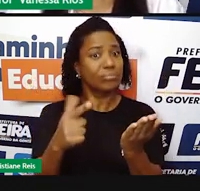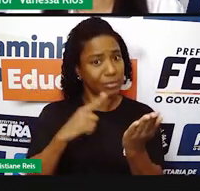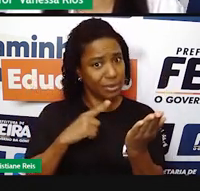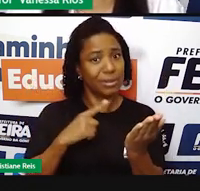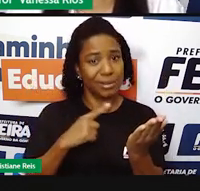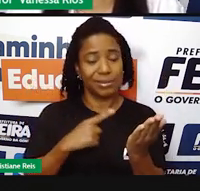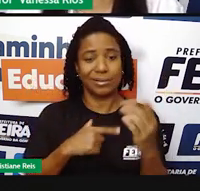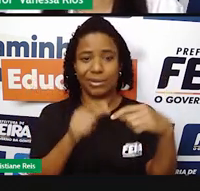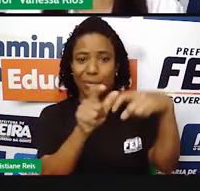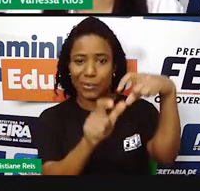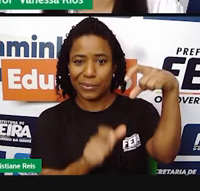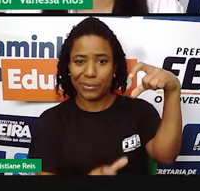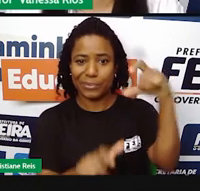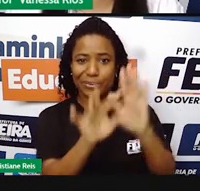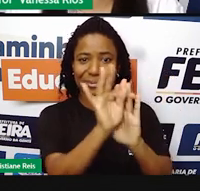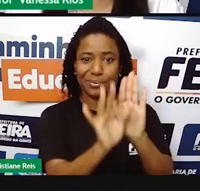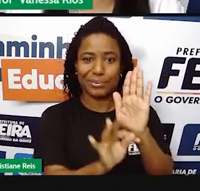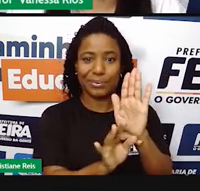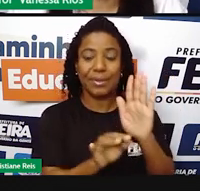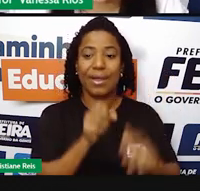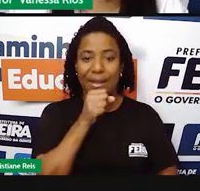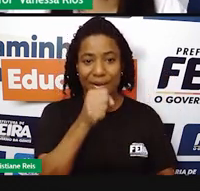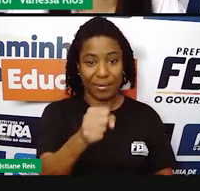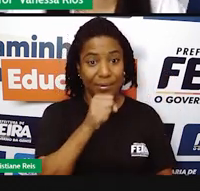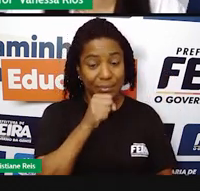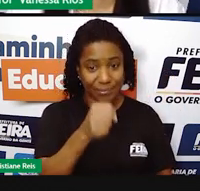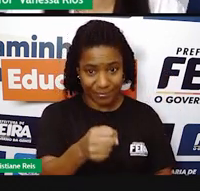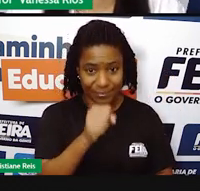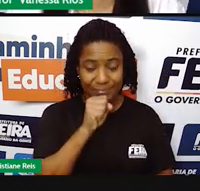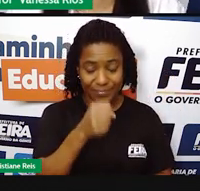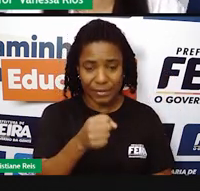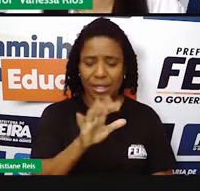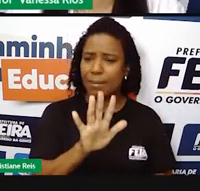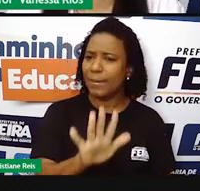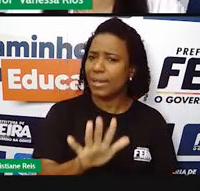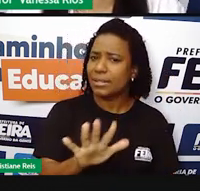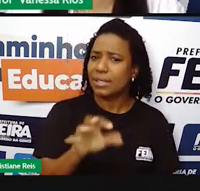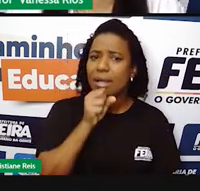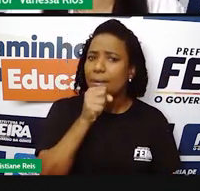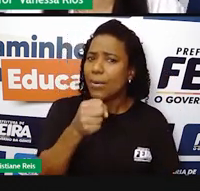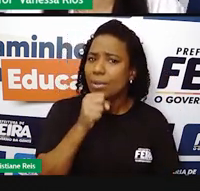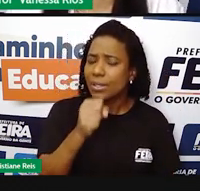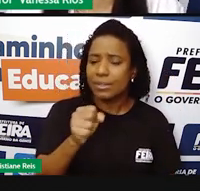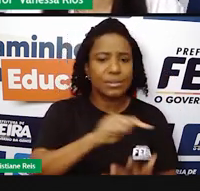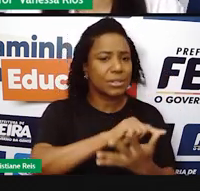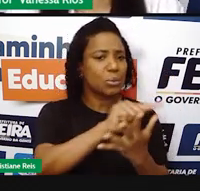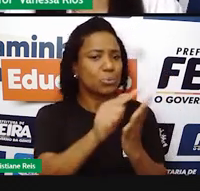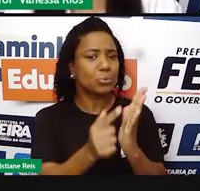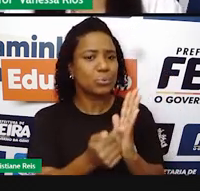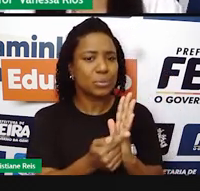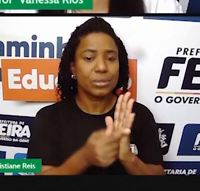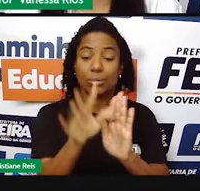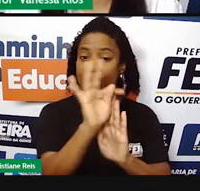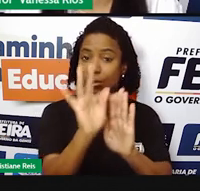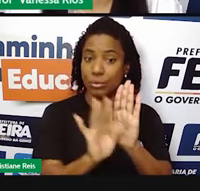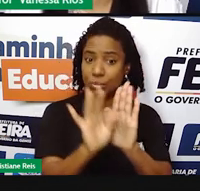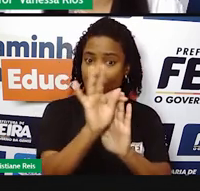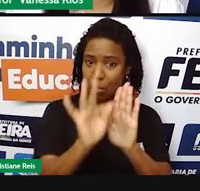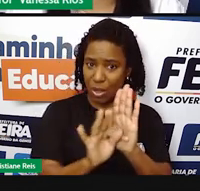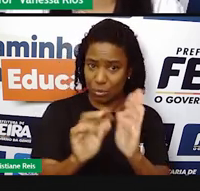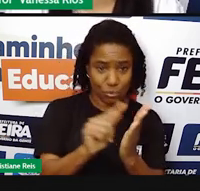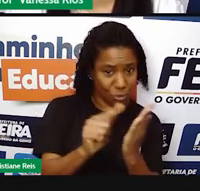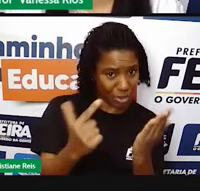gênero textual, a reportagem. Mas a reportagem é um gênero textual aí divulgado em outros meios de